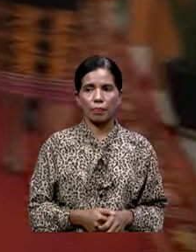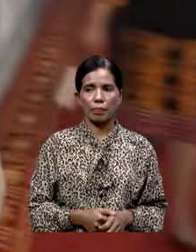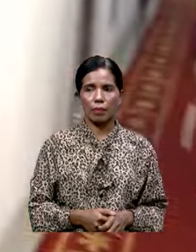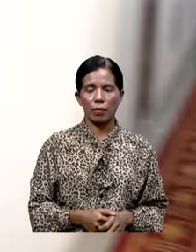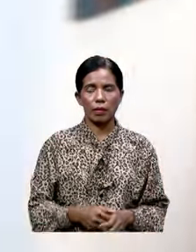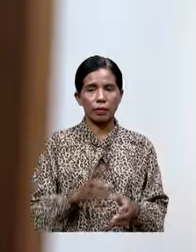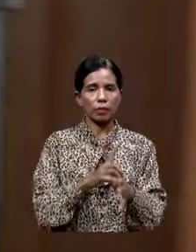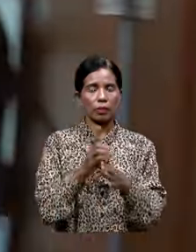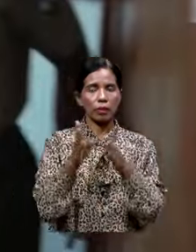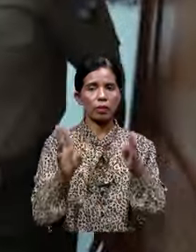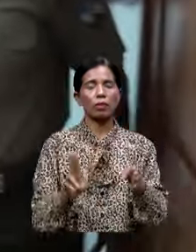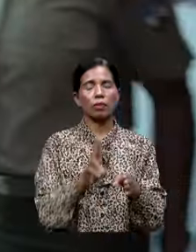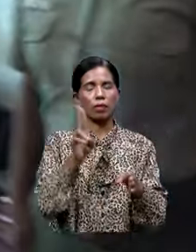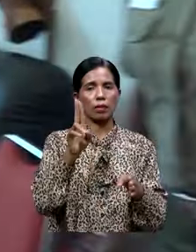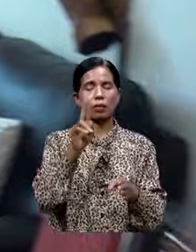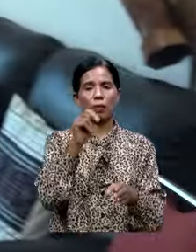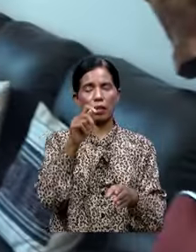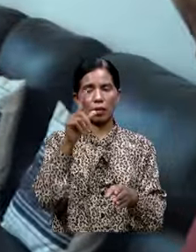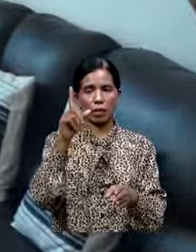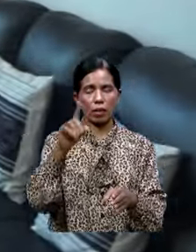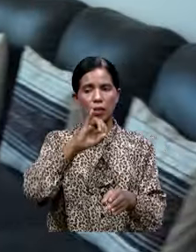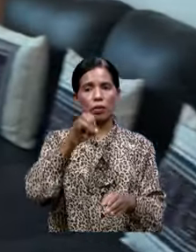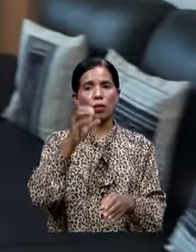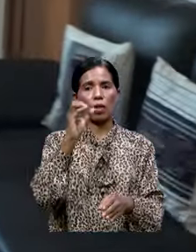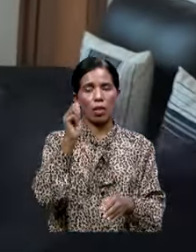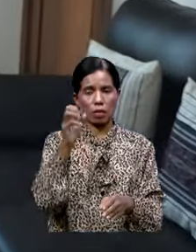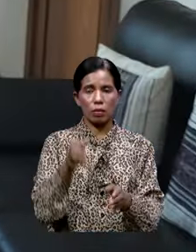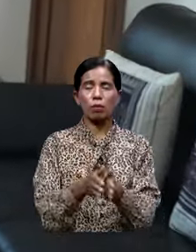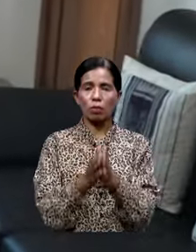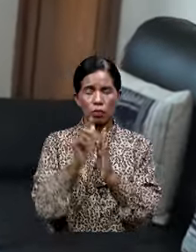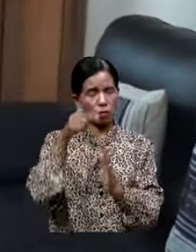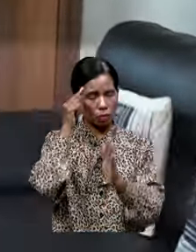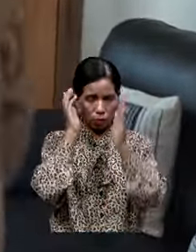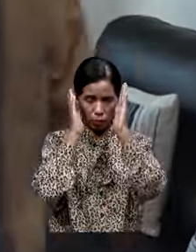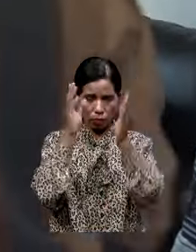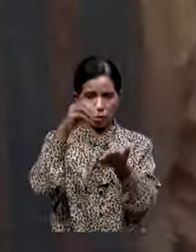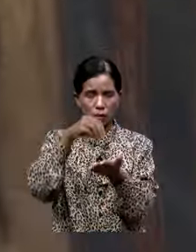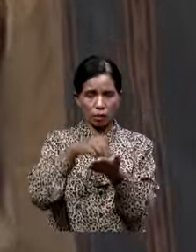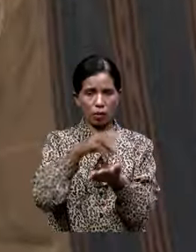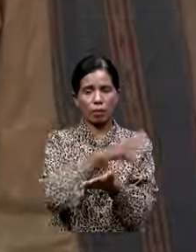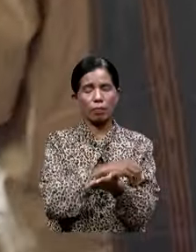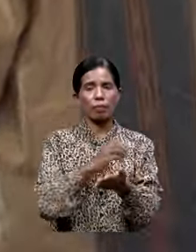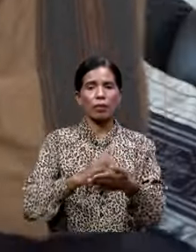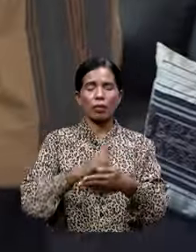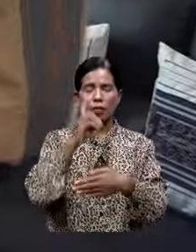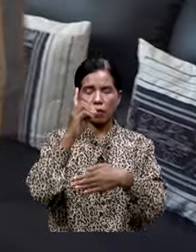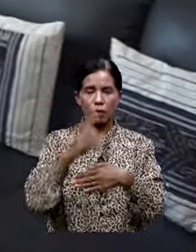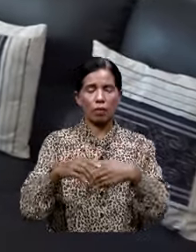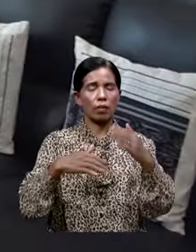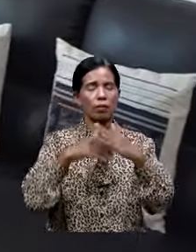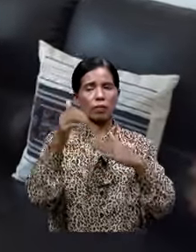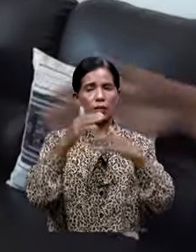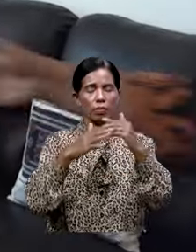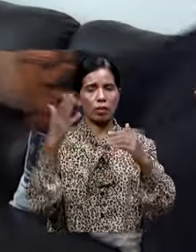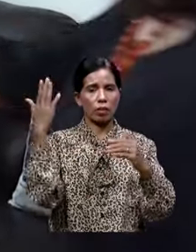Reitor da Universidade Nacional Timor-Leste, João Soares Martins, o seu governo, ato sério, orientou a atenção máxima para desenvolvimento de infraestrutura